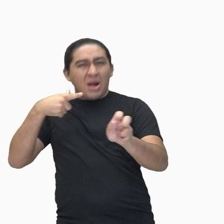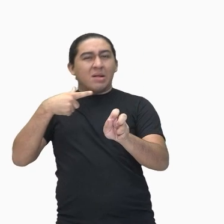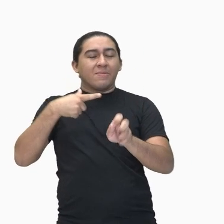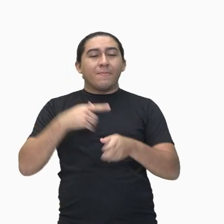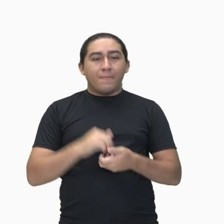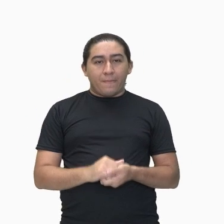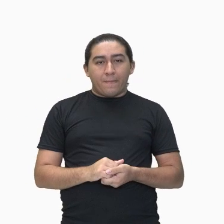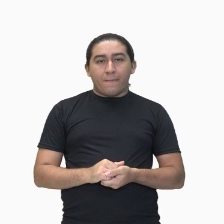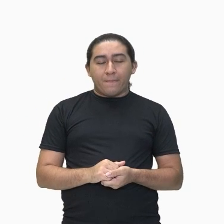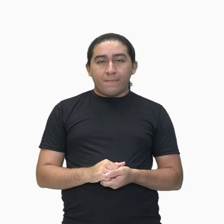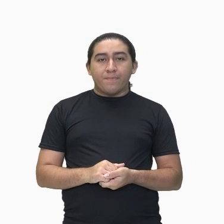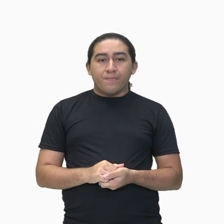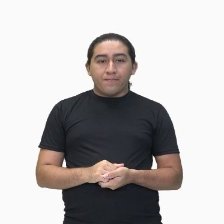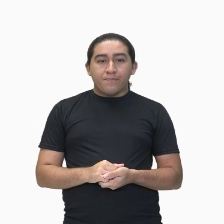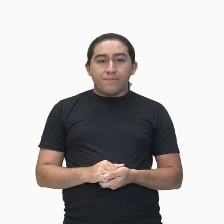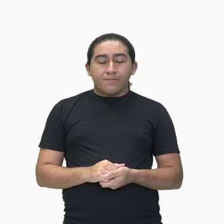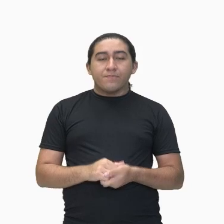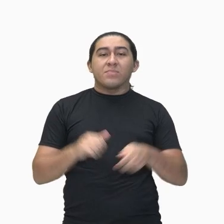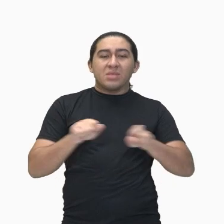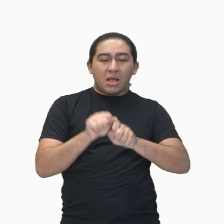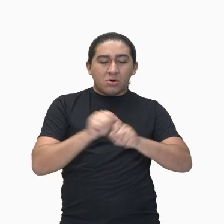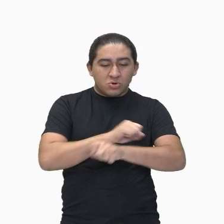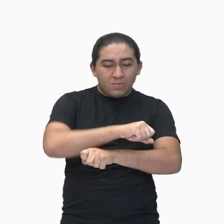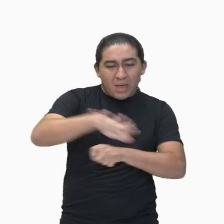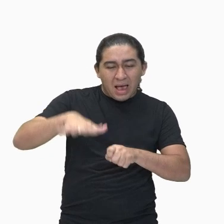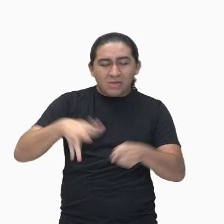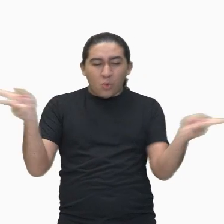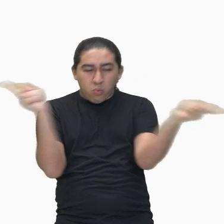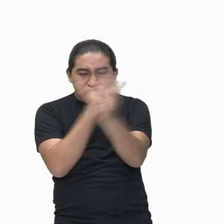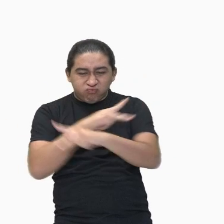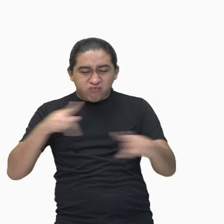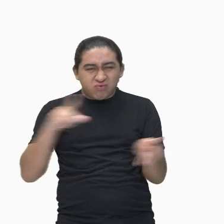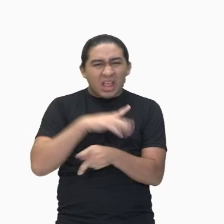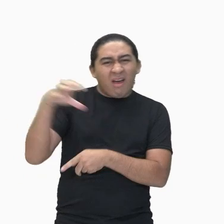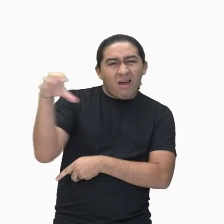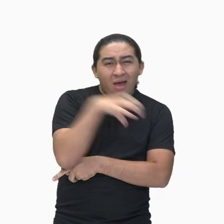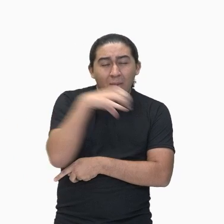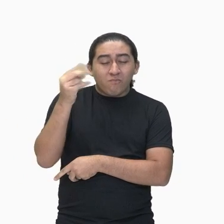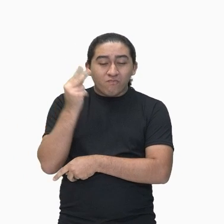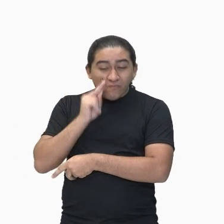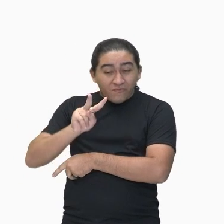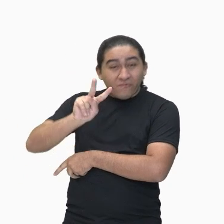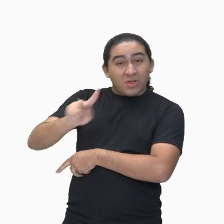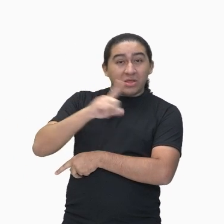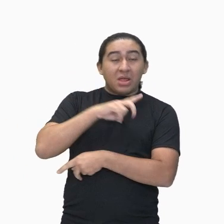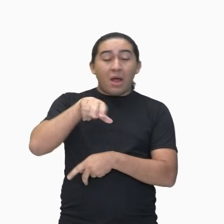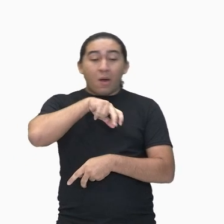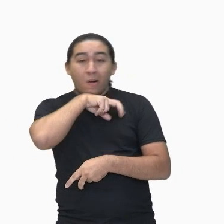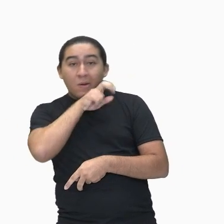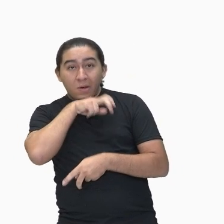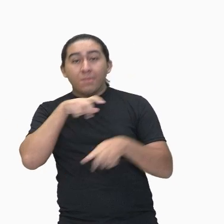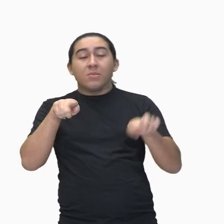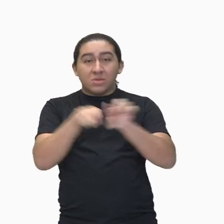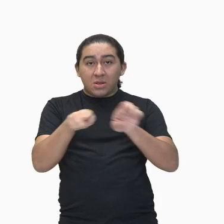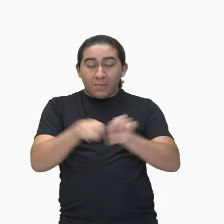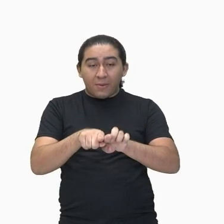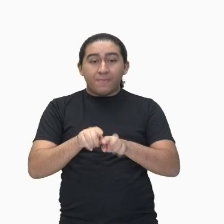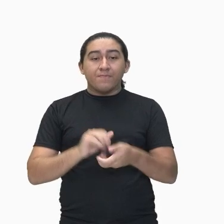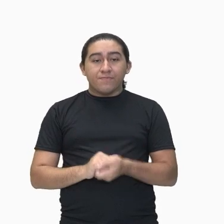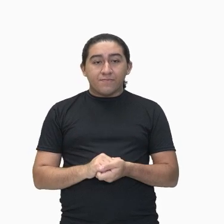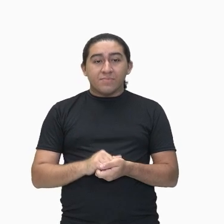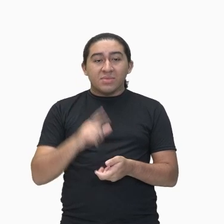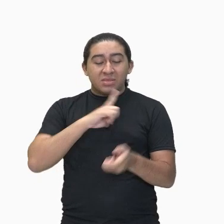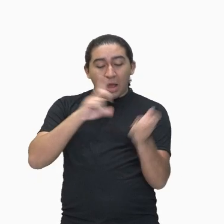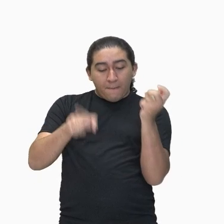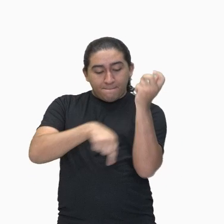tronco. Açoita o campo, coa ligeira a cauda, o irado monstro, e em tortuosos giros se enrosca